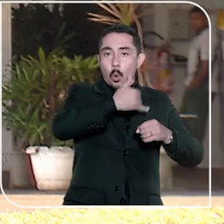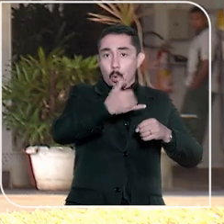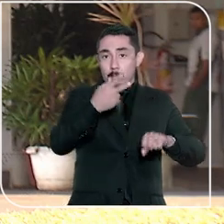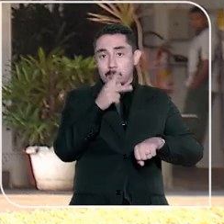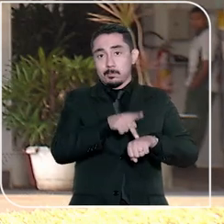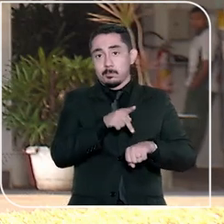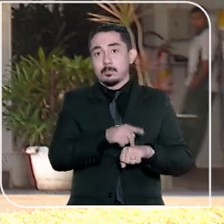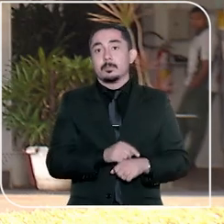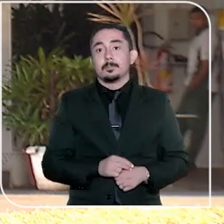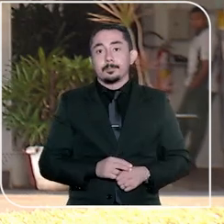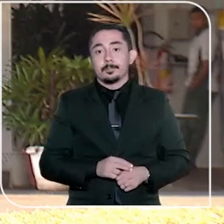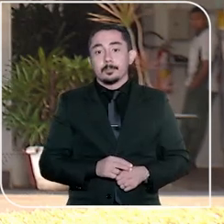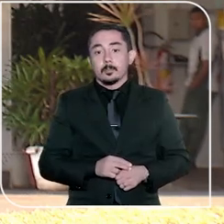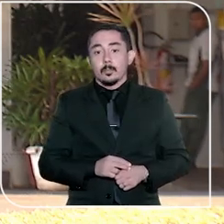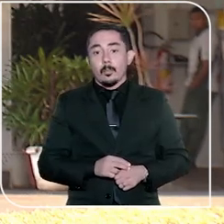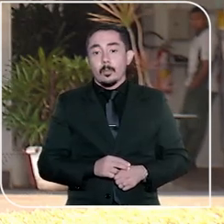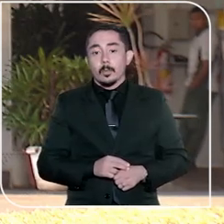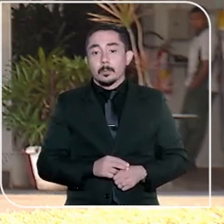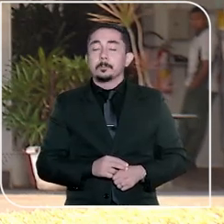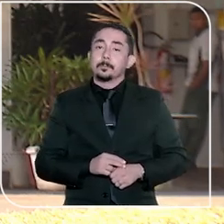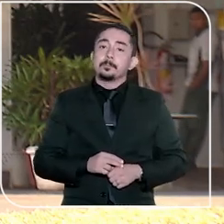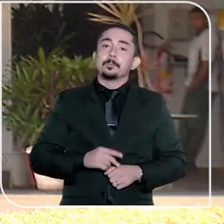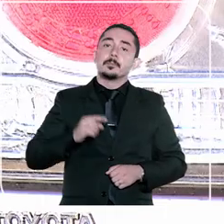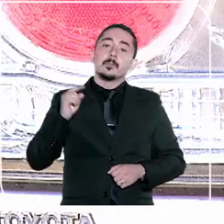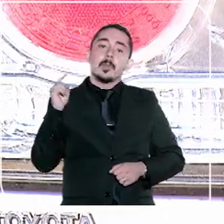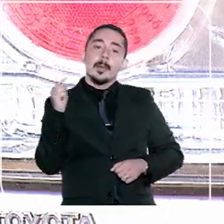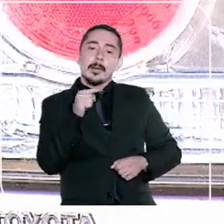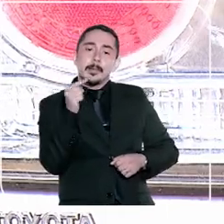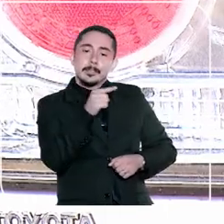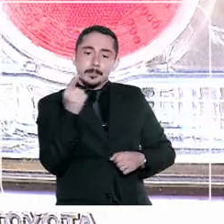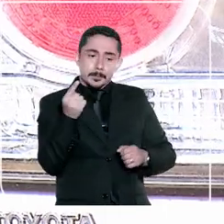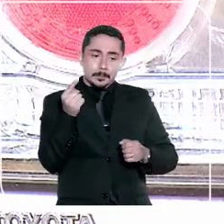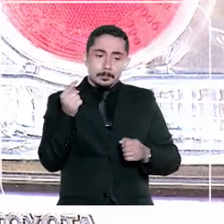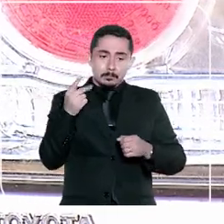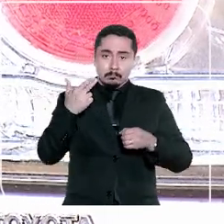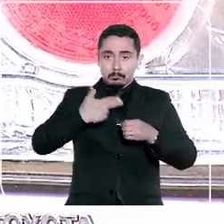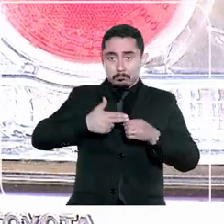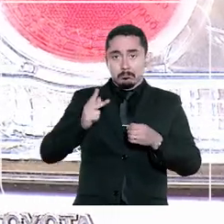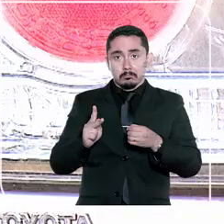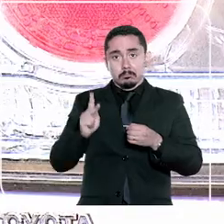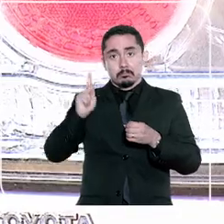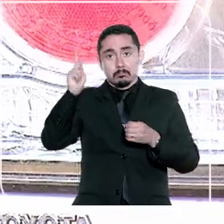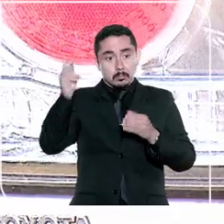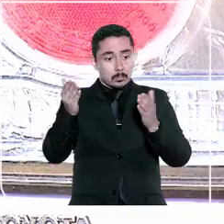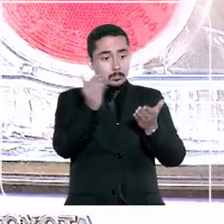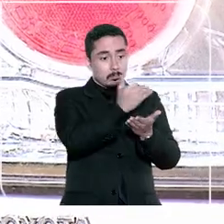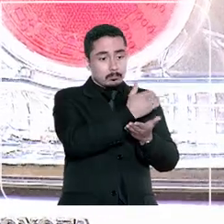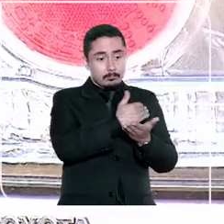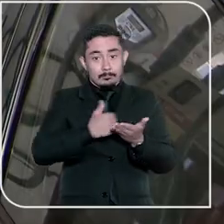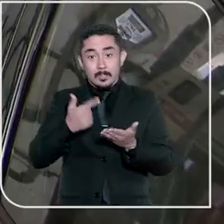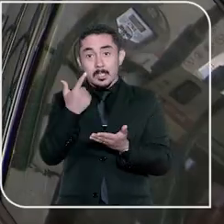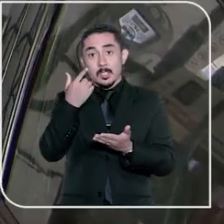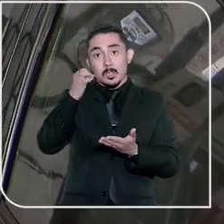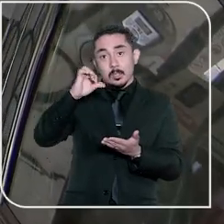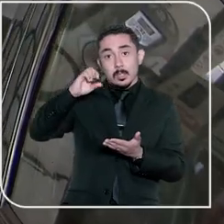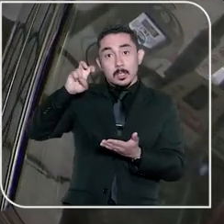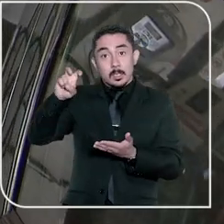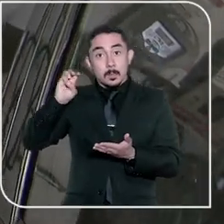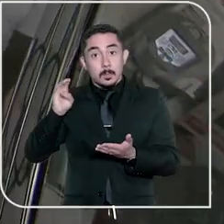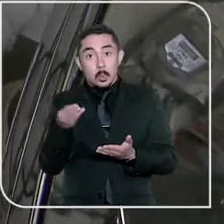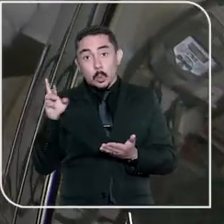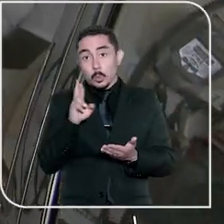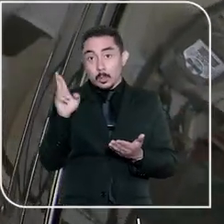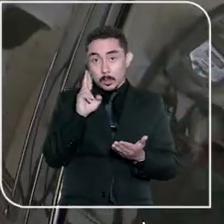caso julgado a Petrobras havia deixado de recol cerca de 975 milhões deais referentes ao